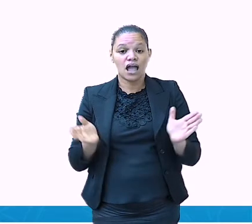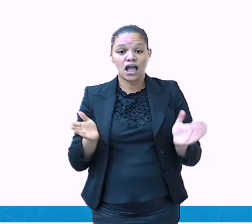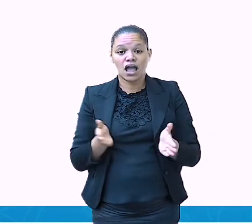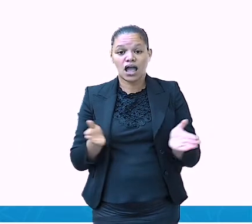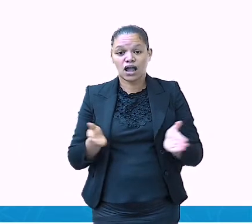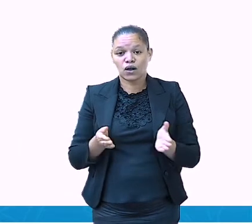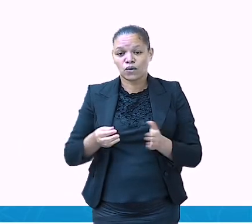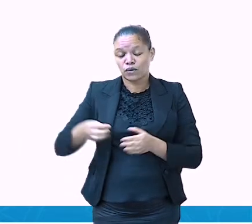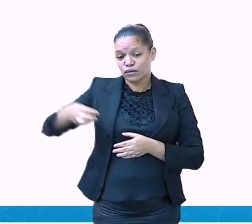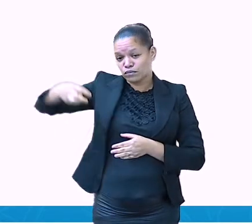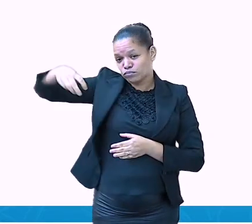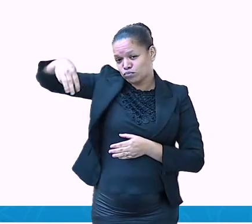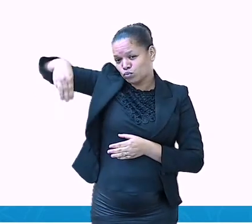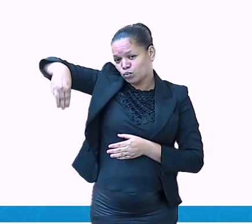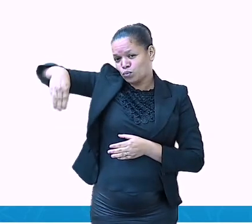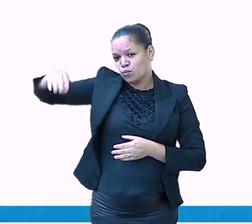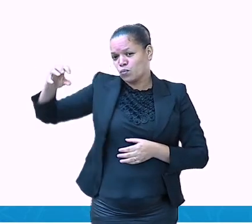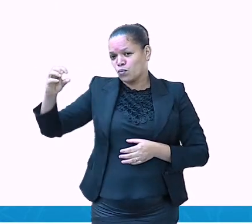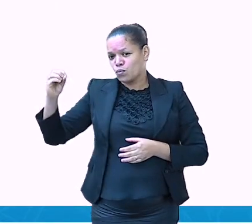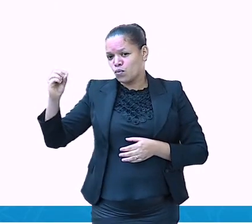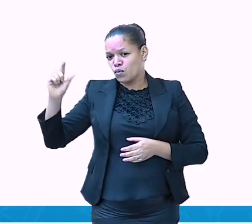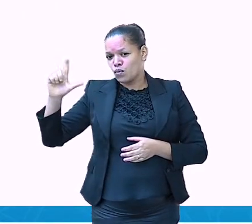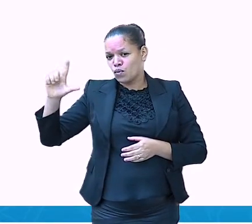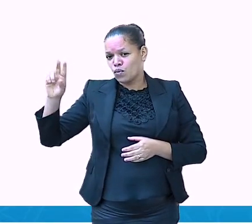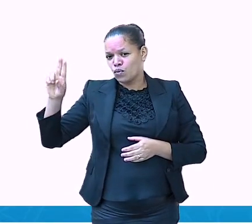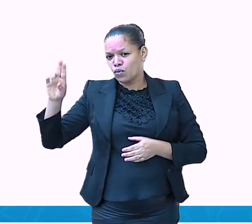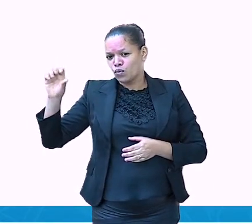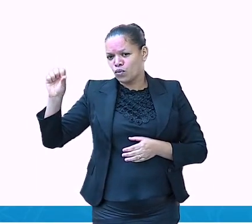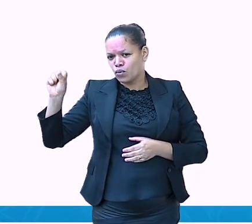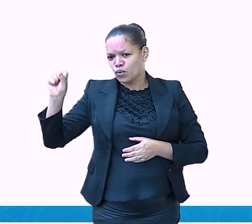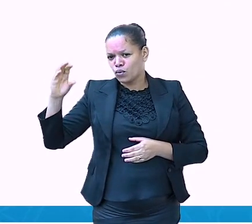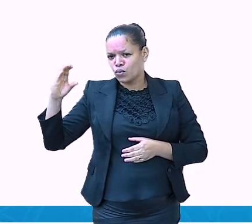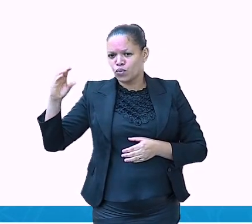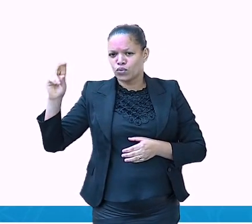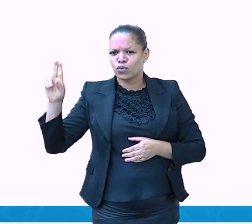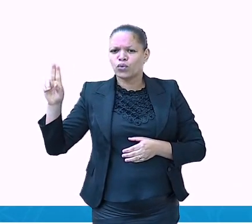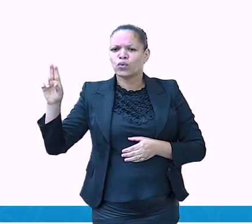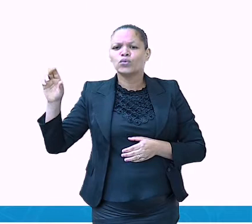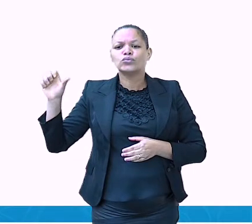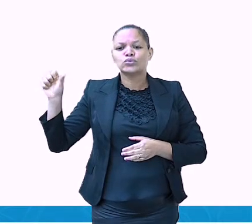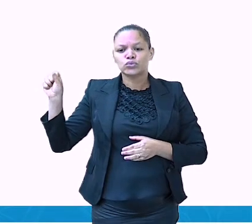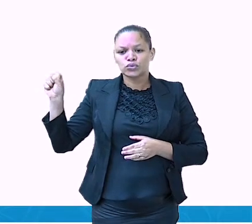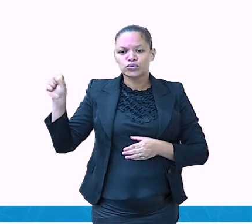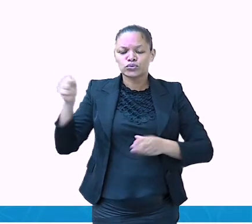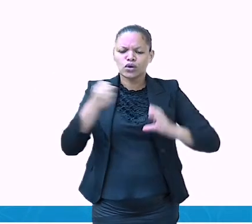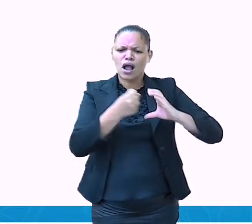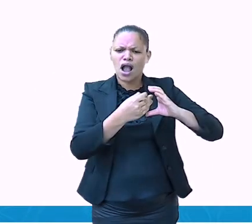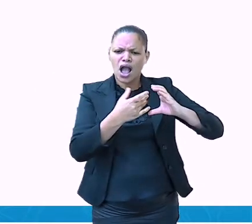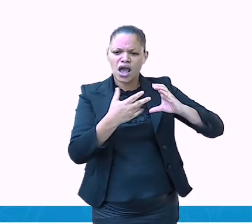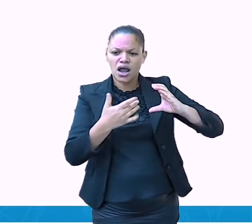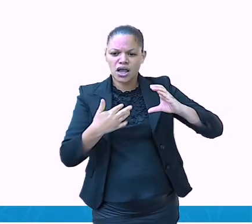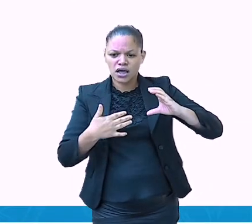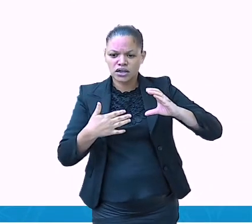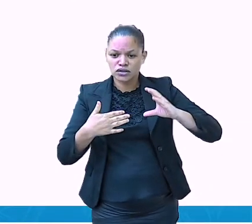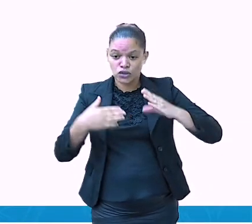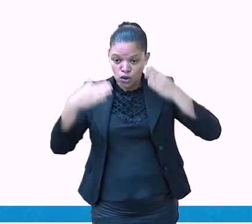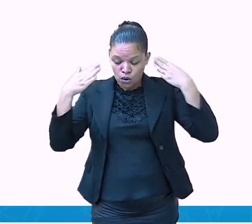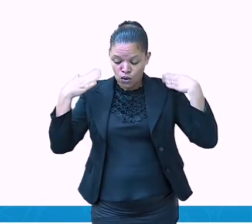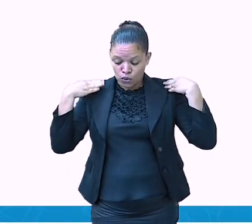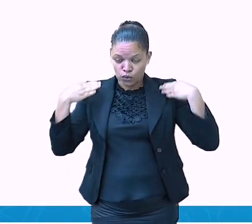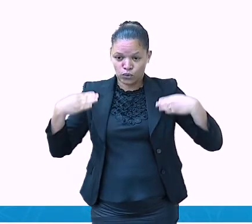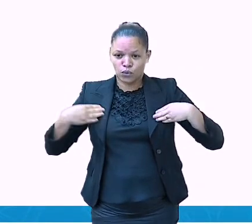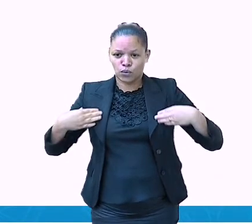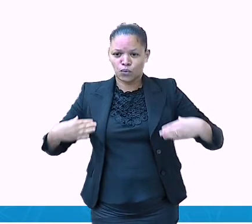Também temos os moluscos, que têm esse corpo com a estrutura, né, molenga. E aí,